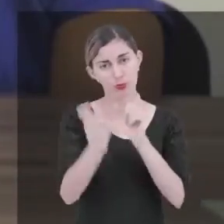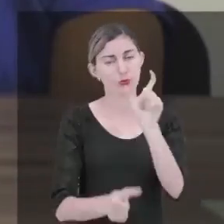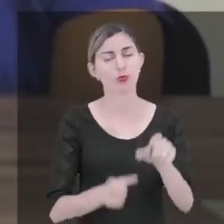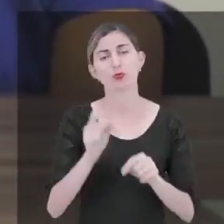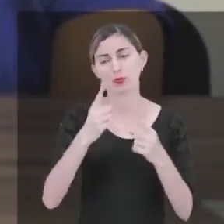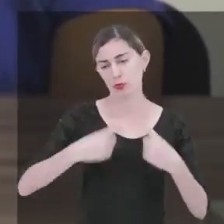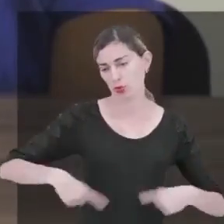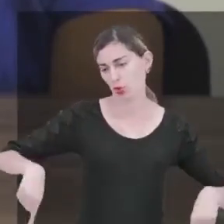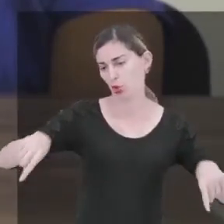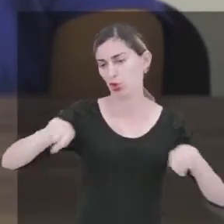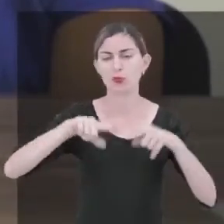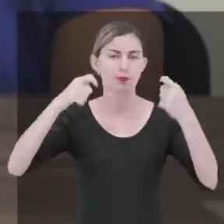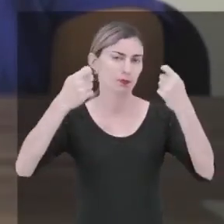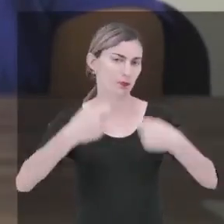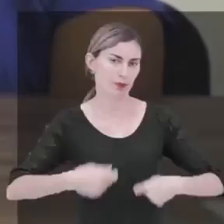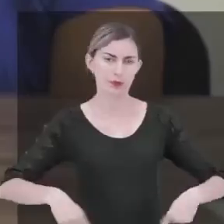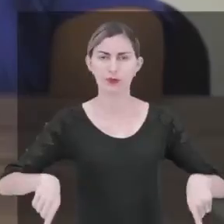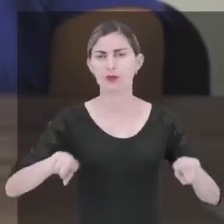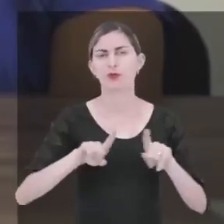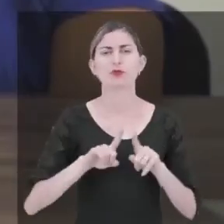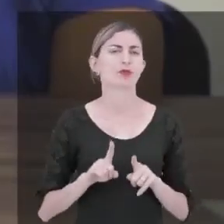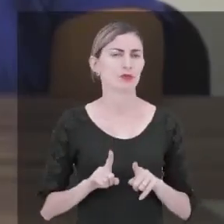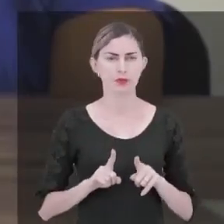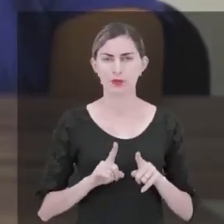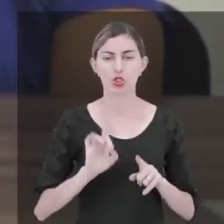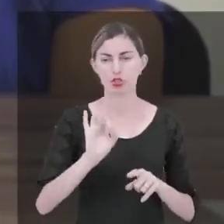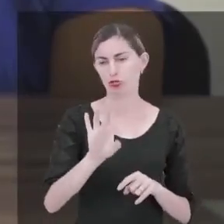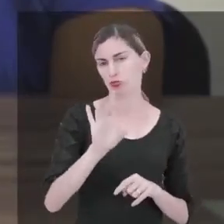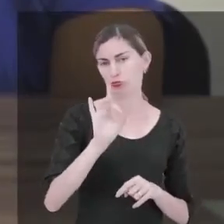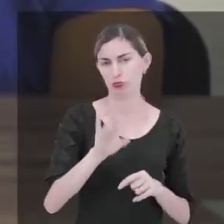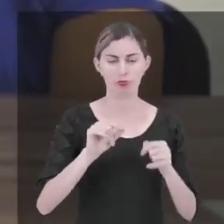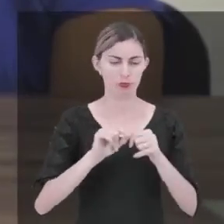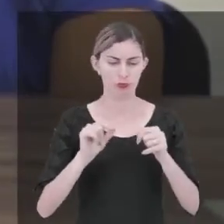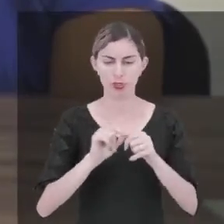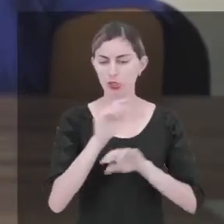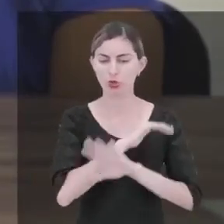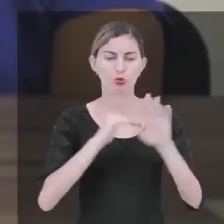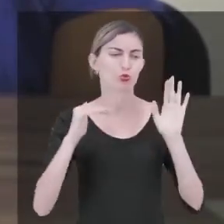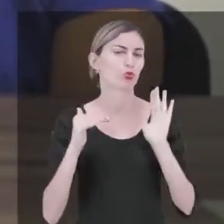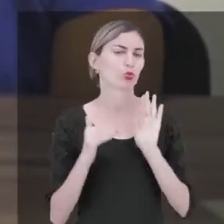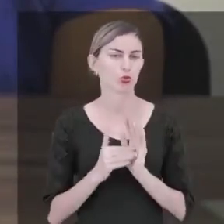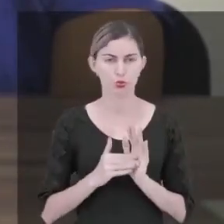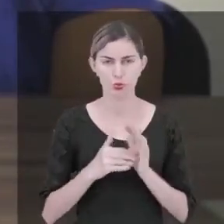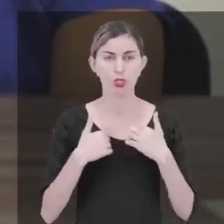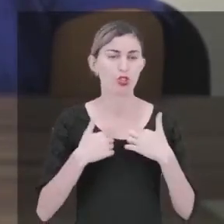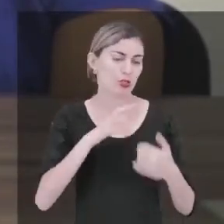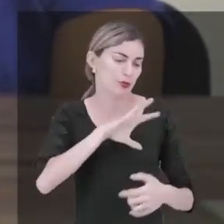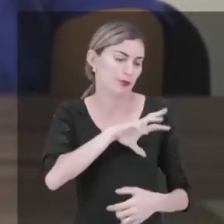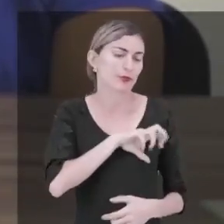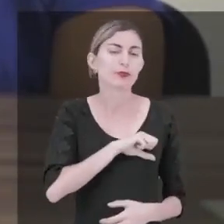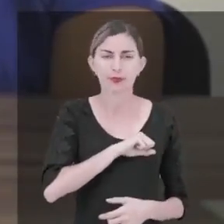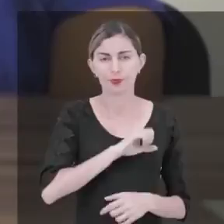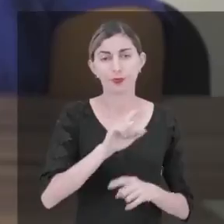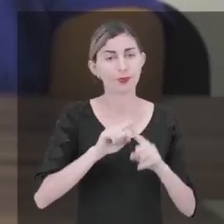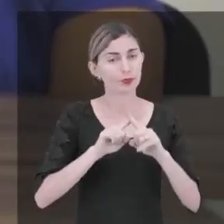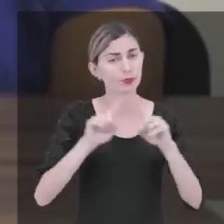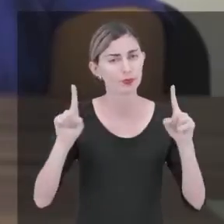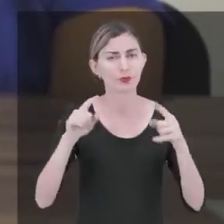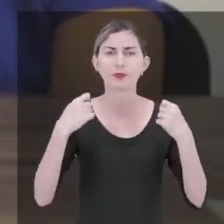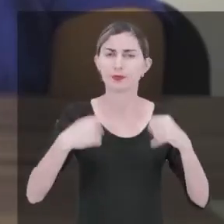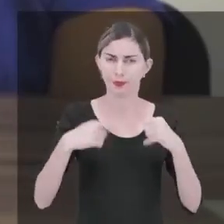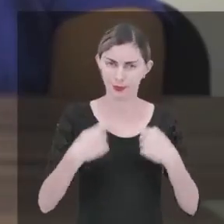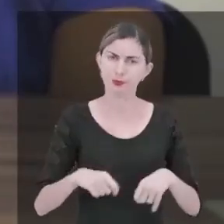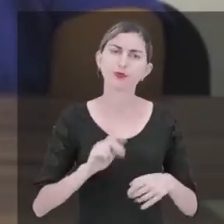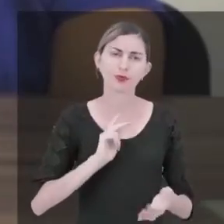seguinte: nós não precisamos apenas fazer tudo que a gente ama, mas a